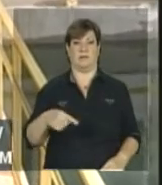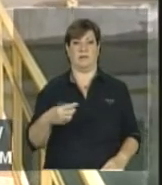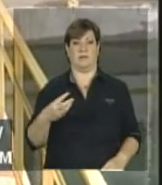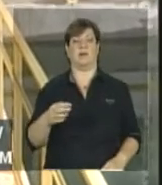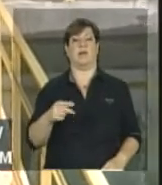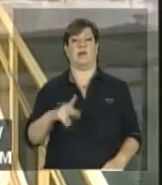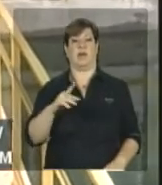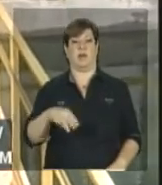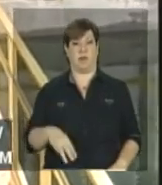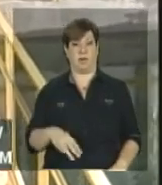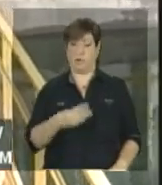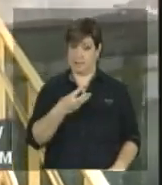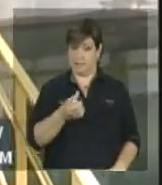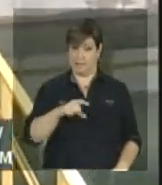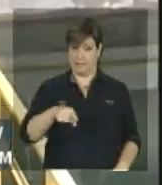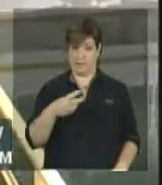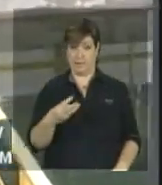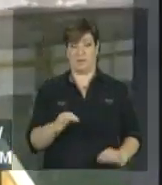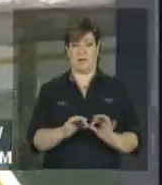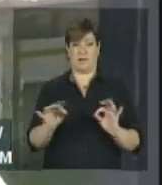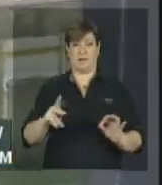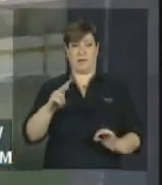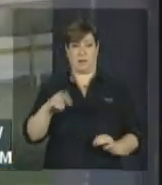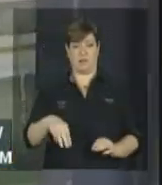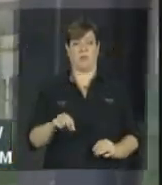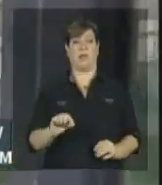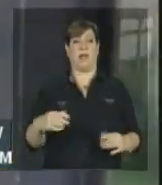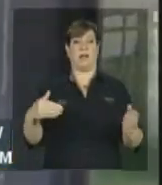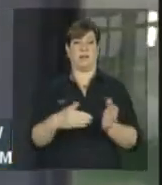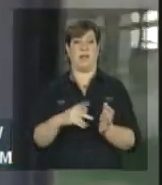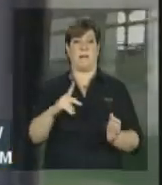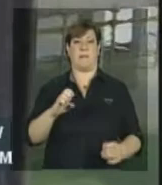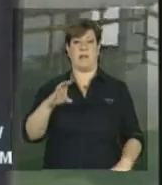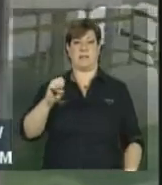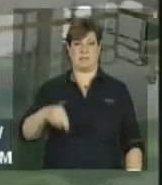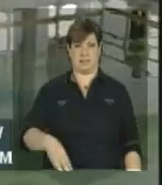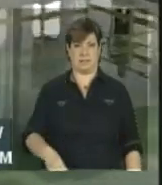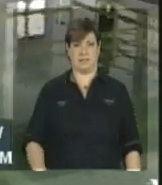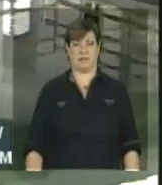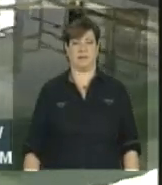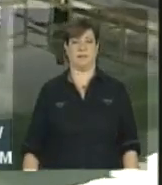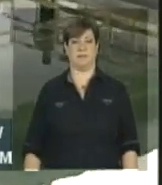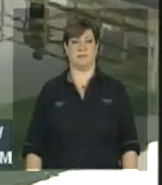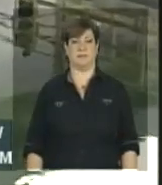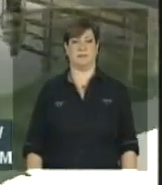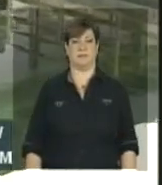até o complexo industrial e portuário de Pecém.